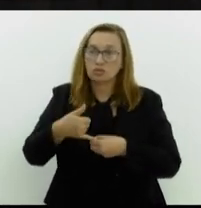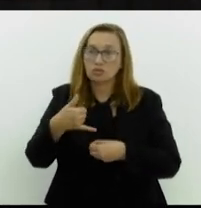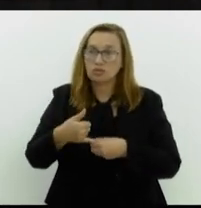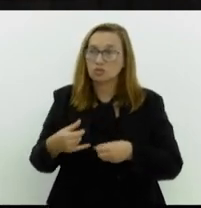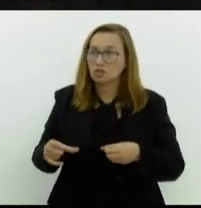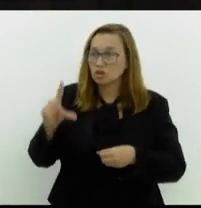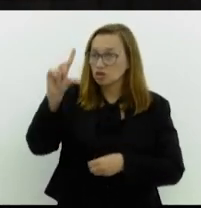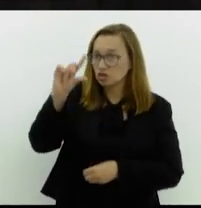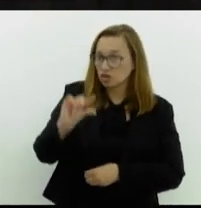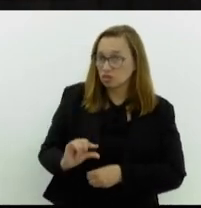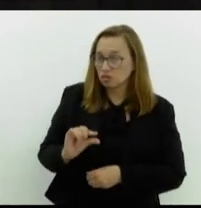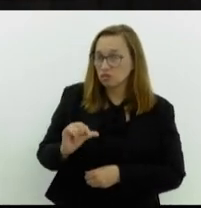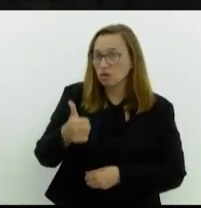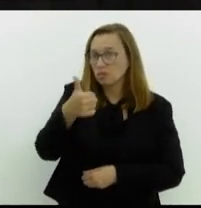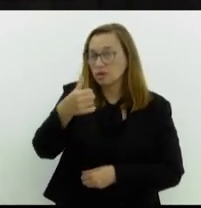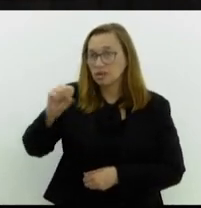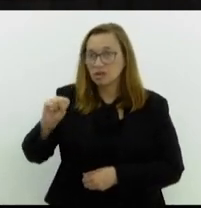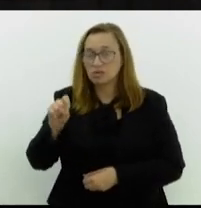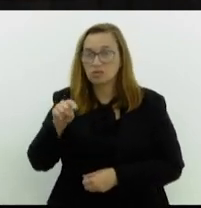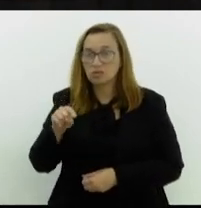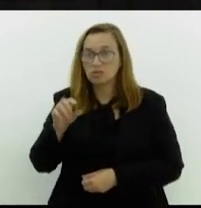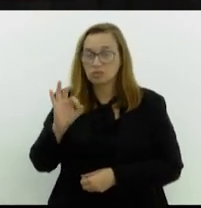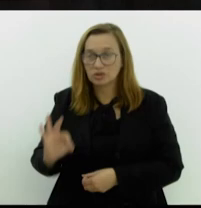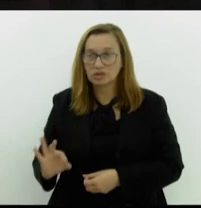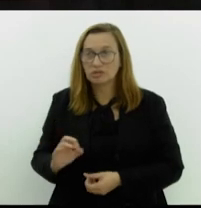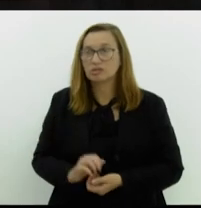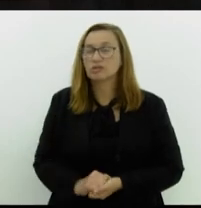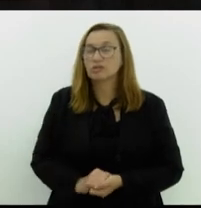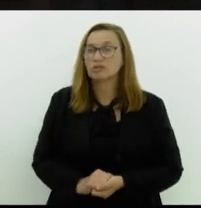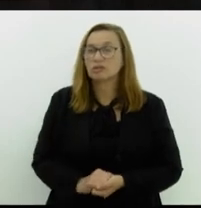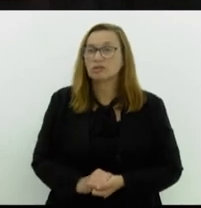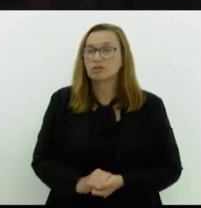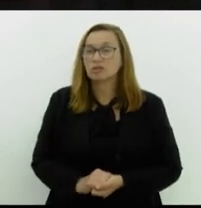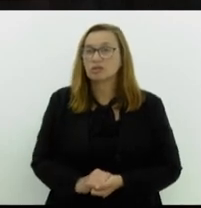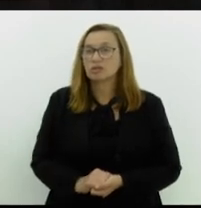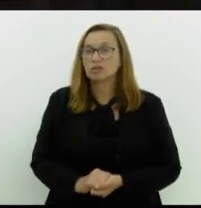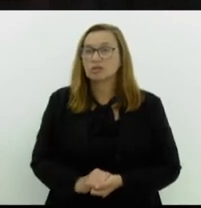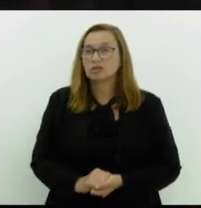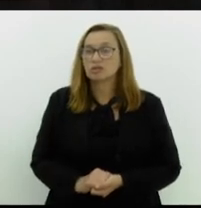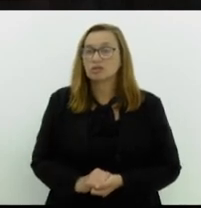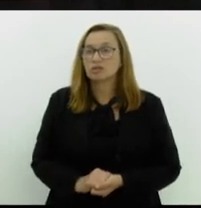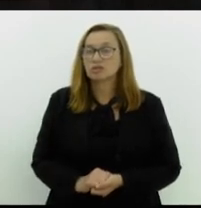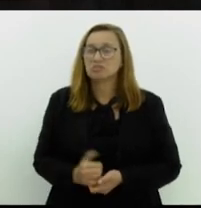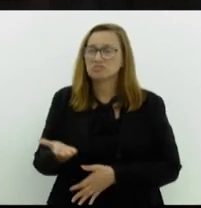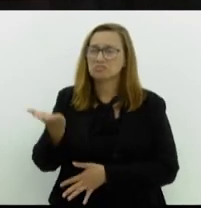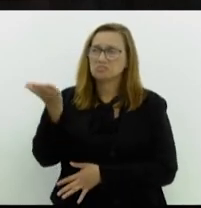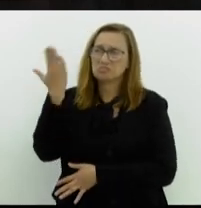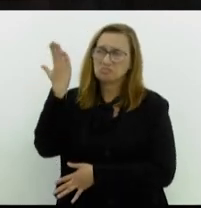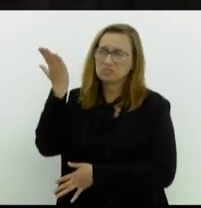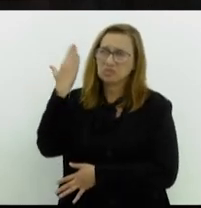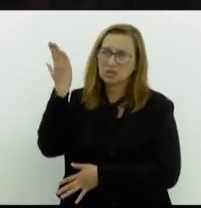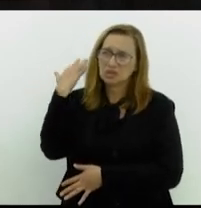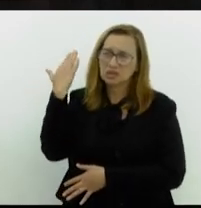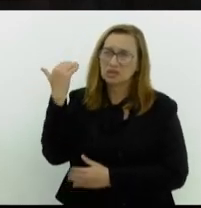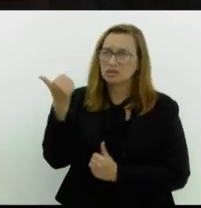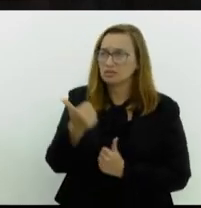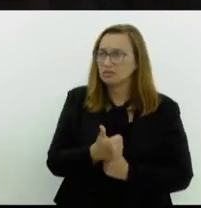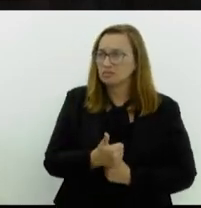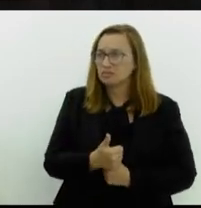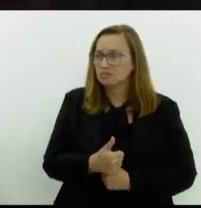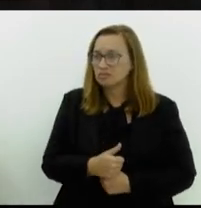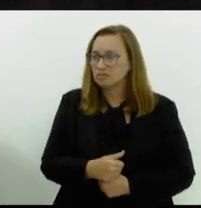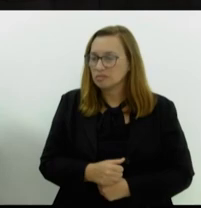essa alíquota para 18 pontos percentuais. Isto, à época, deu uma perda